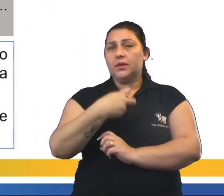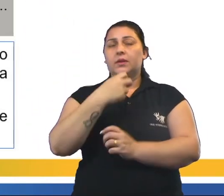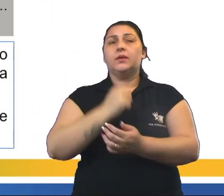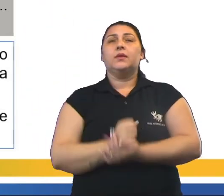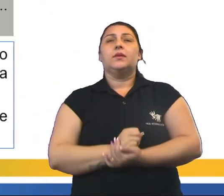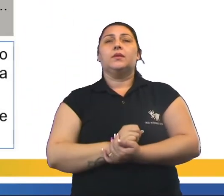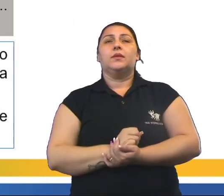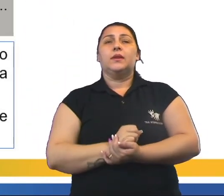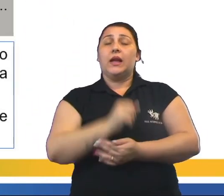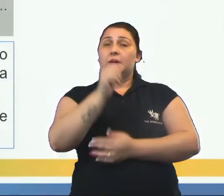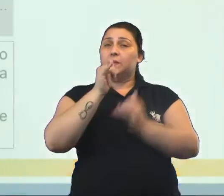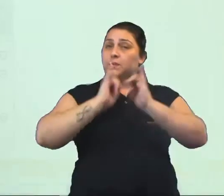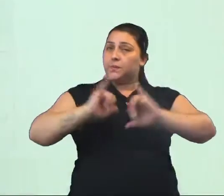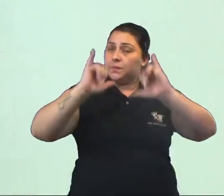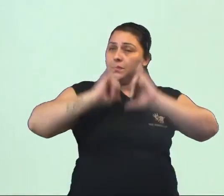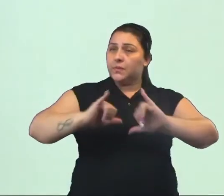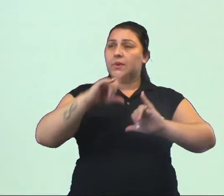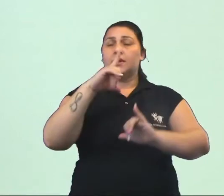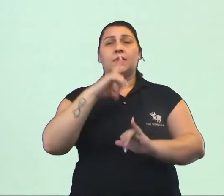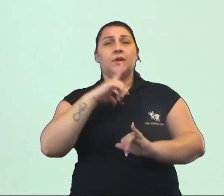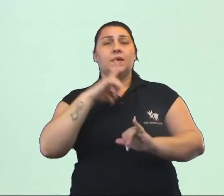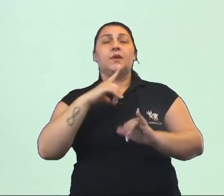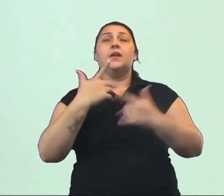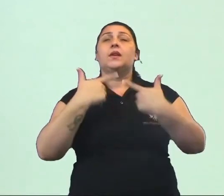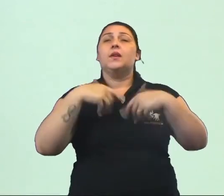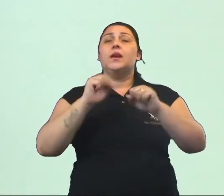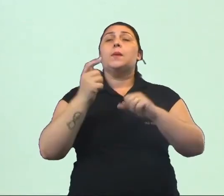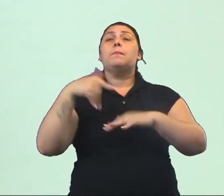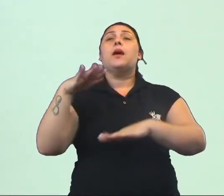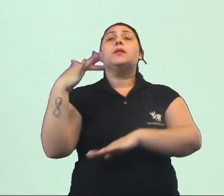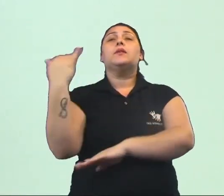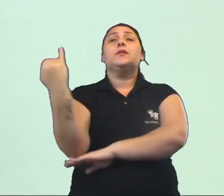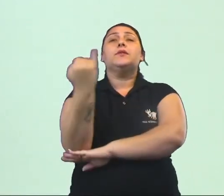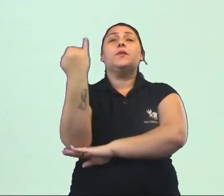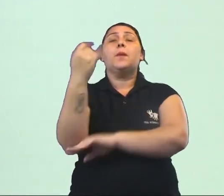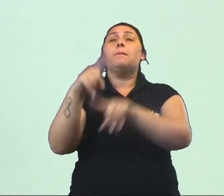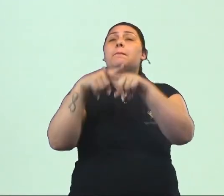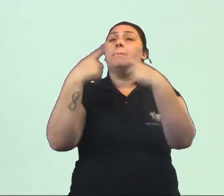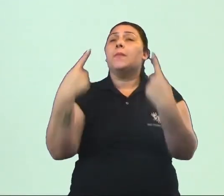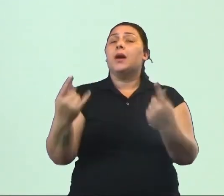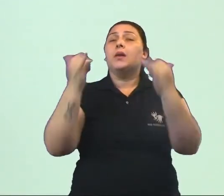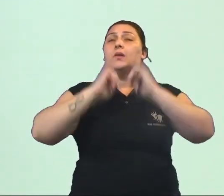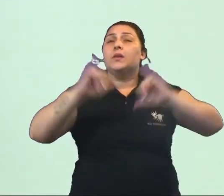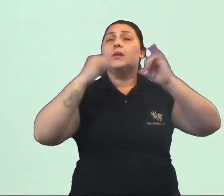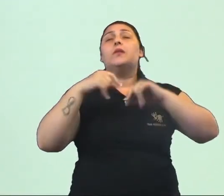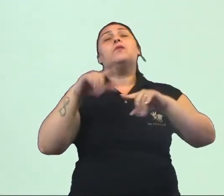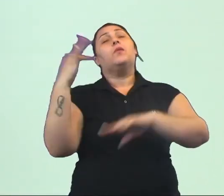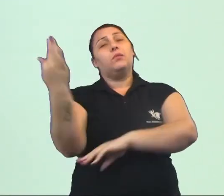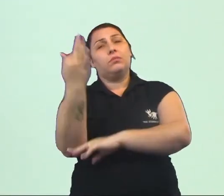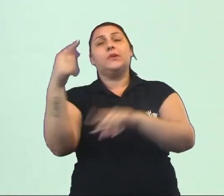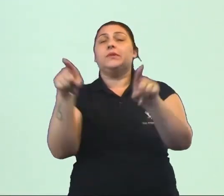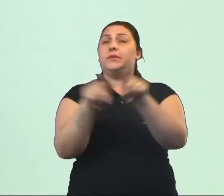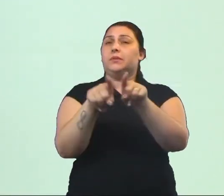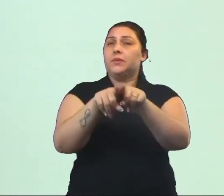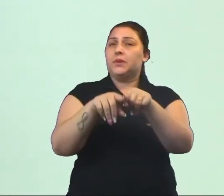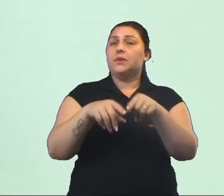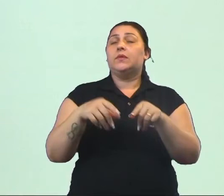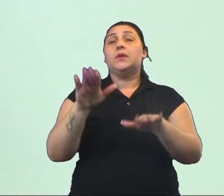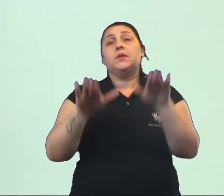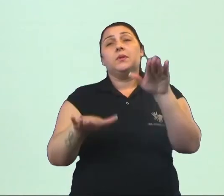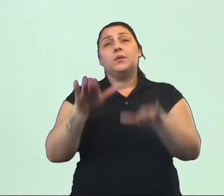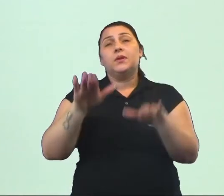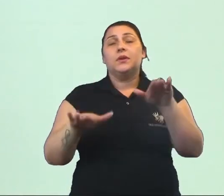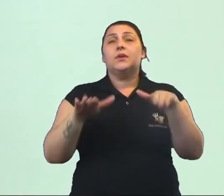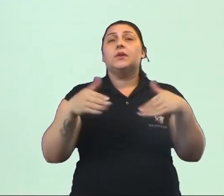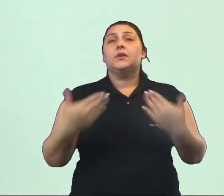gente. Essa notícia, ela teve a linguagem mais informal, porém, há notícias que são mais formais, tá bom? Dependendo,